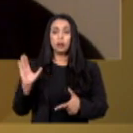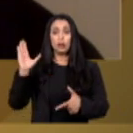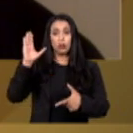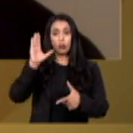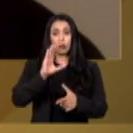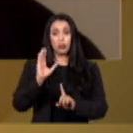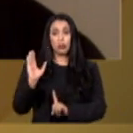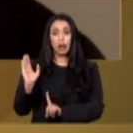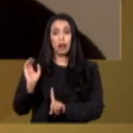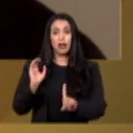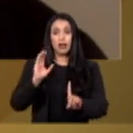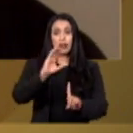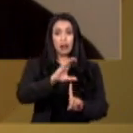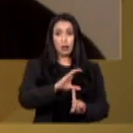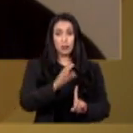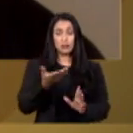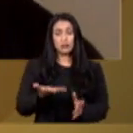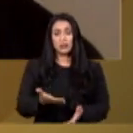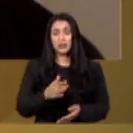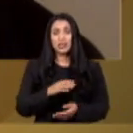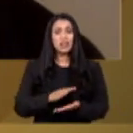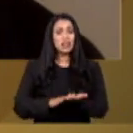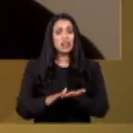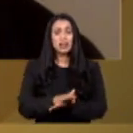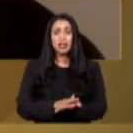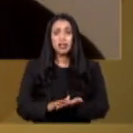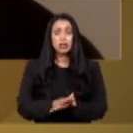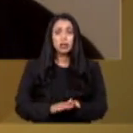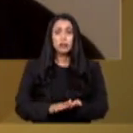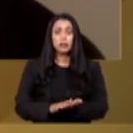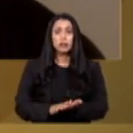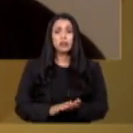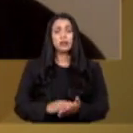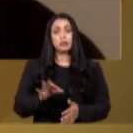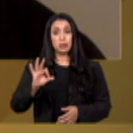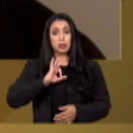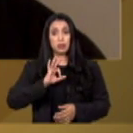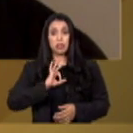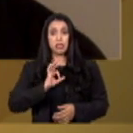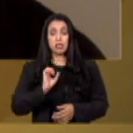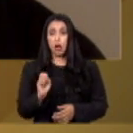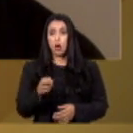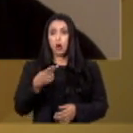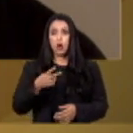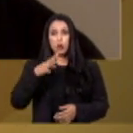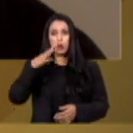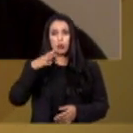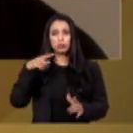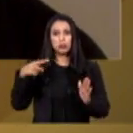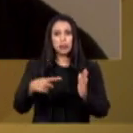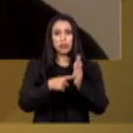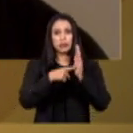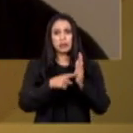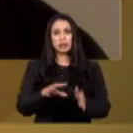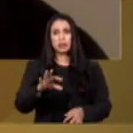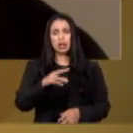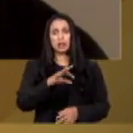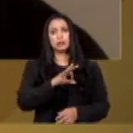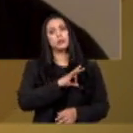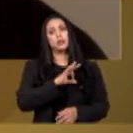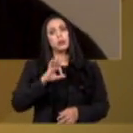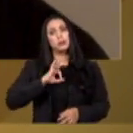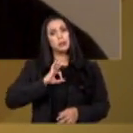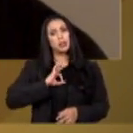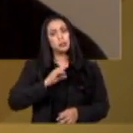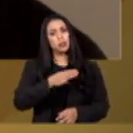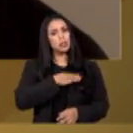nem inteligente empregado app fosse credenciado pela polícia ou denunciado pelo ministério público relação aos riscos decorrentes deste